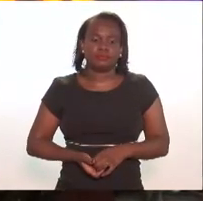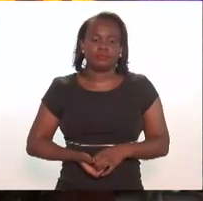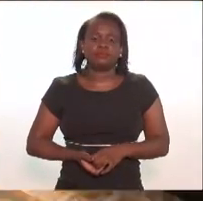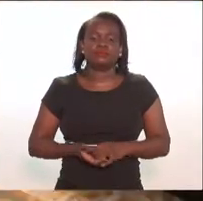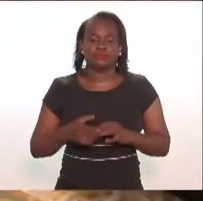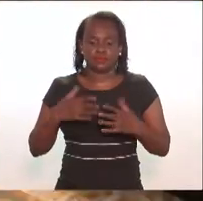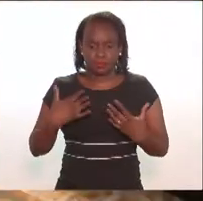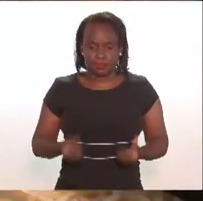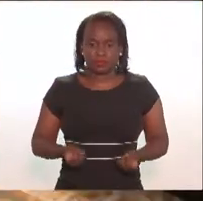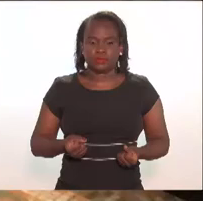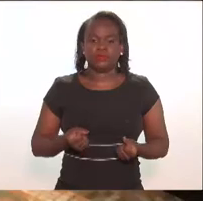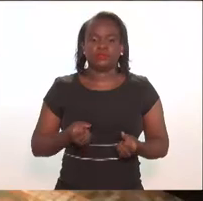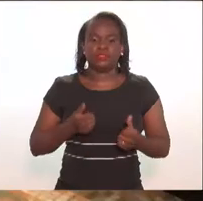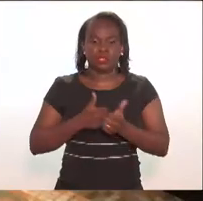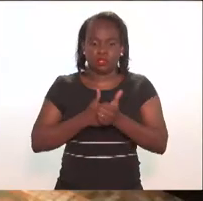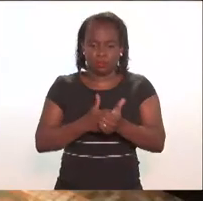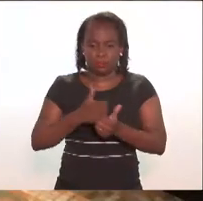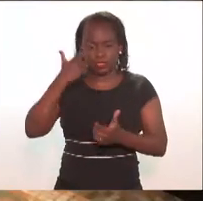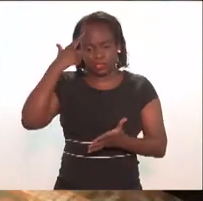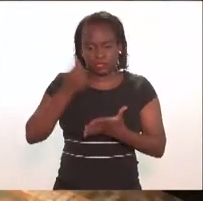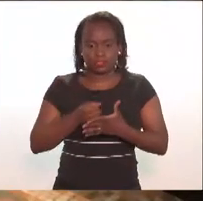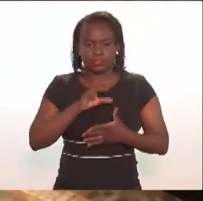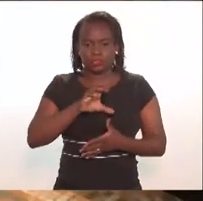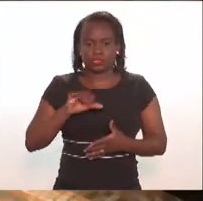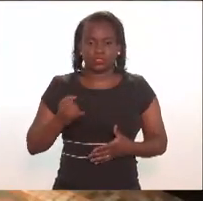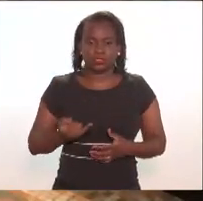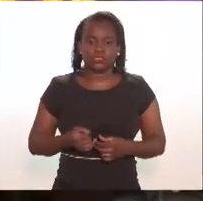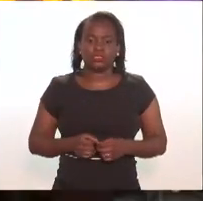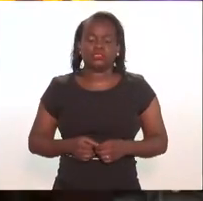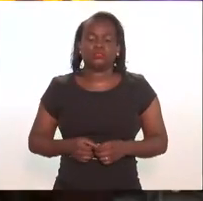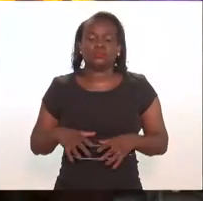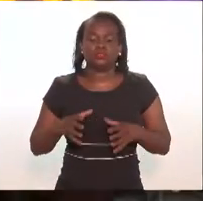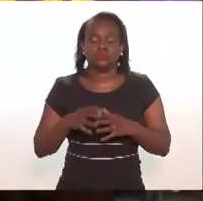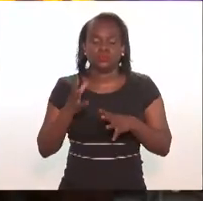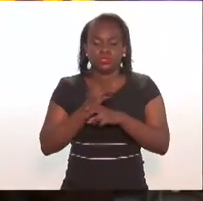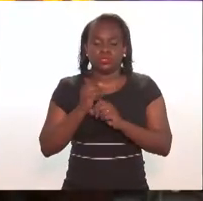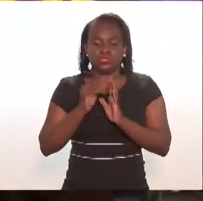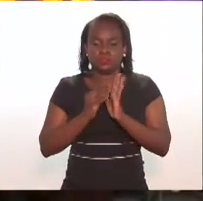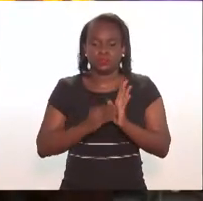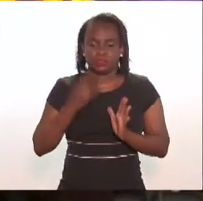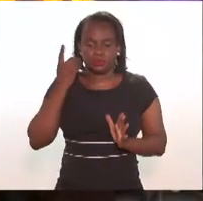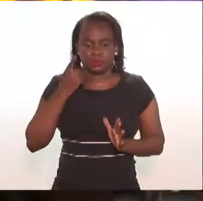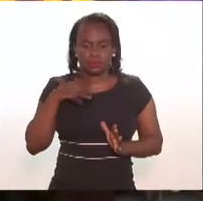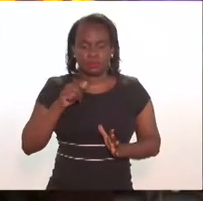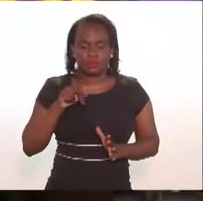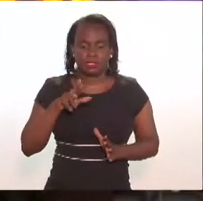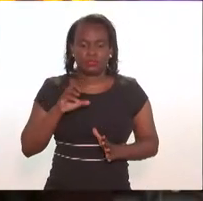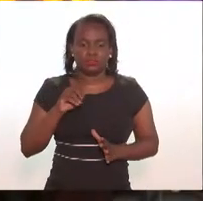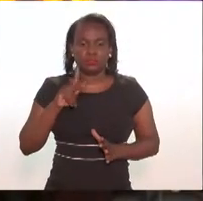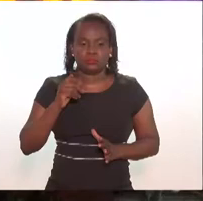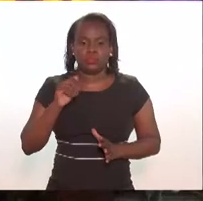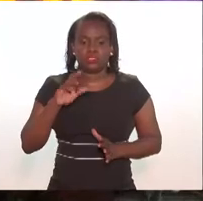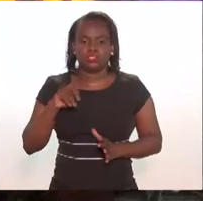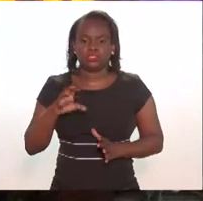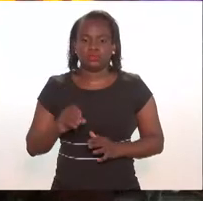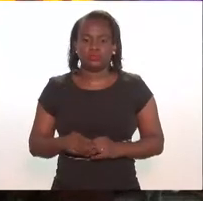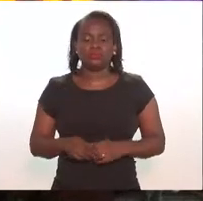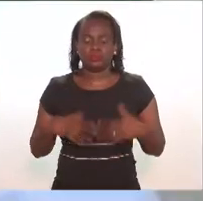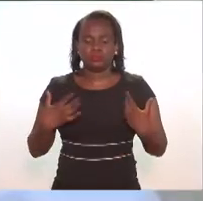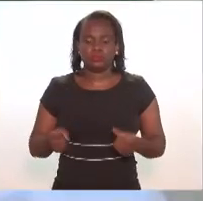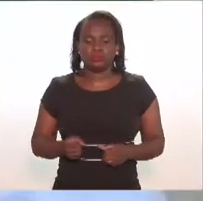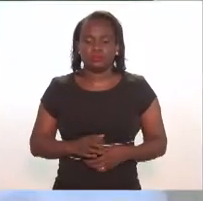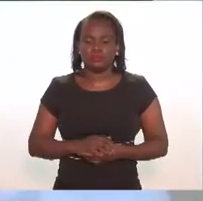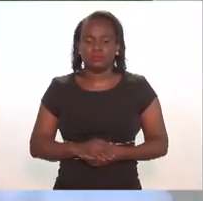Parecer favorável, acompanhando o parecer da CCJ. Pela Comissão de Orçamento, deputado Márcio Pacheco.